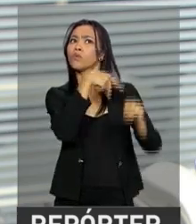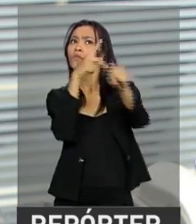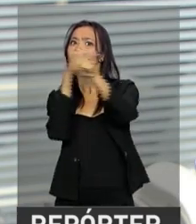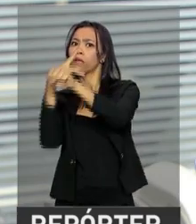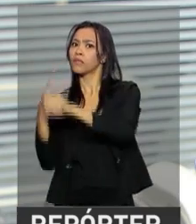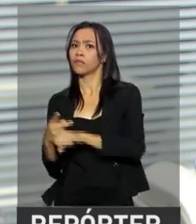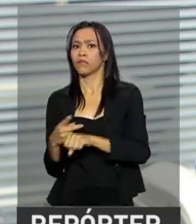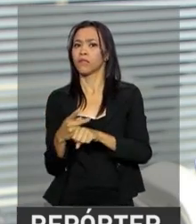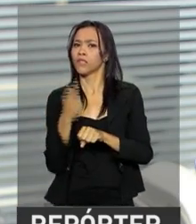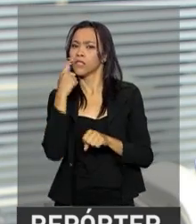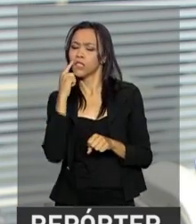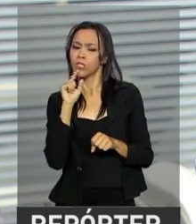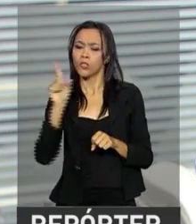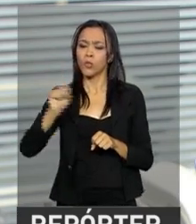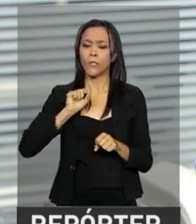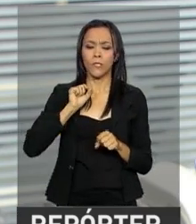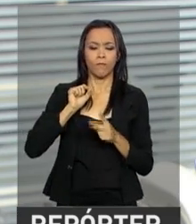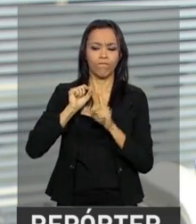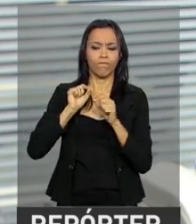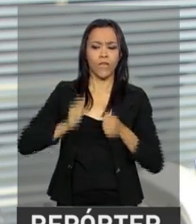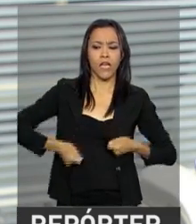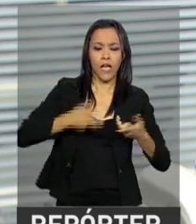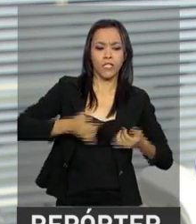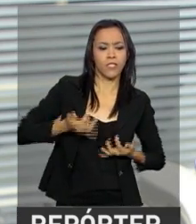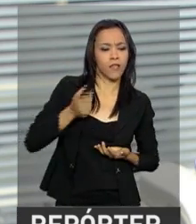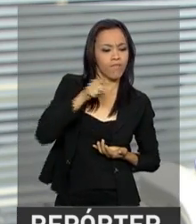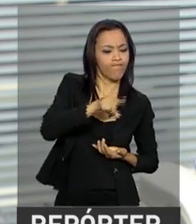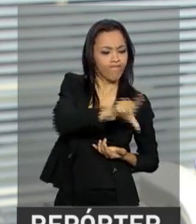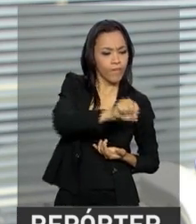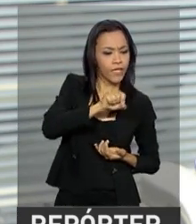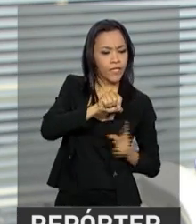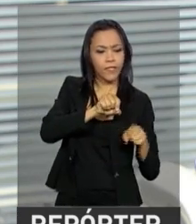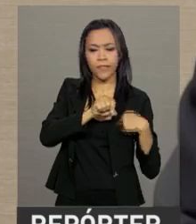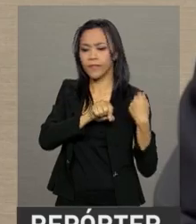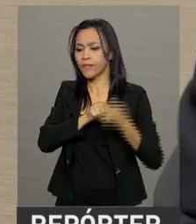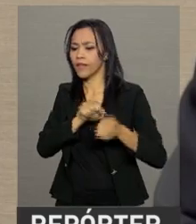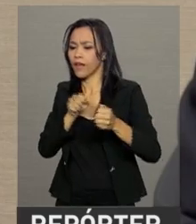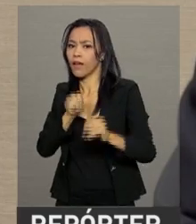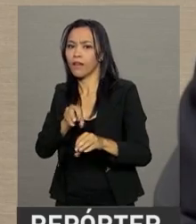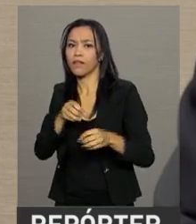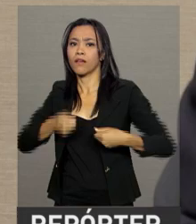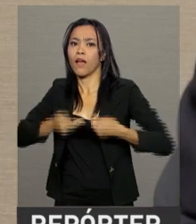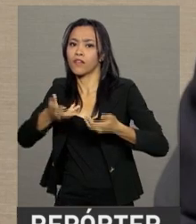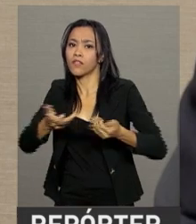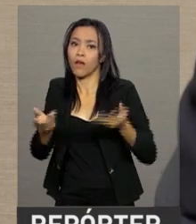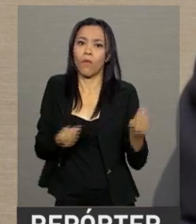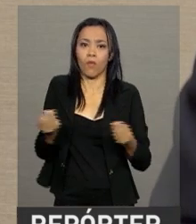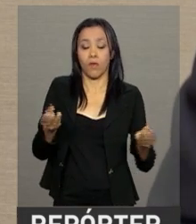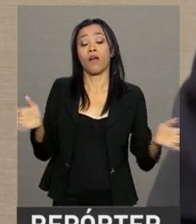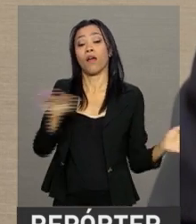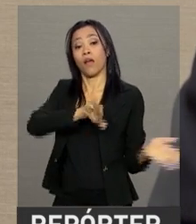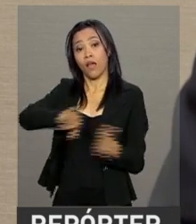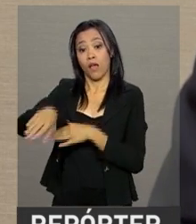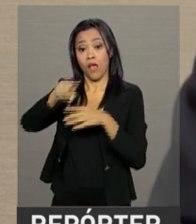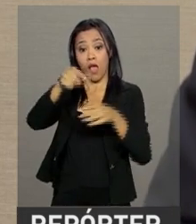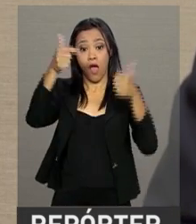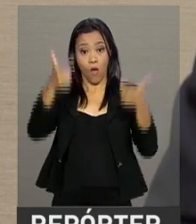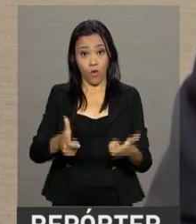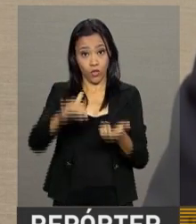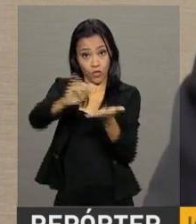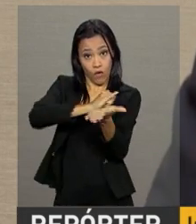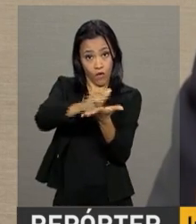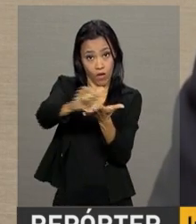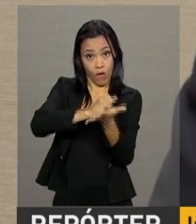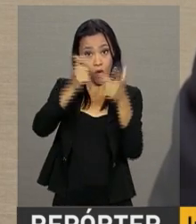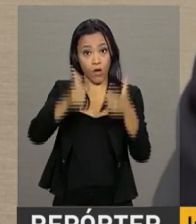escolhas em que eu vou gastar esse ano, o que eu vou dar prioridade. Em Nova York, nos Estados Unidos, onde participa de